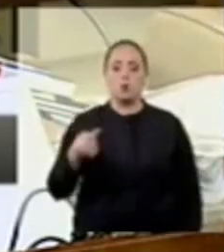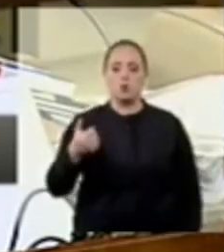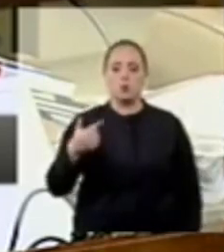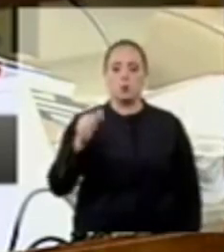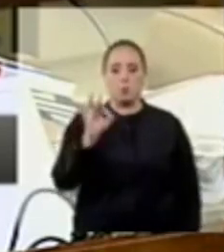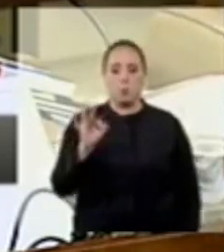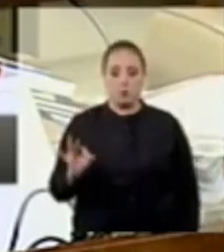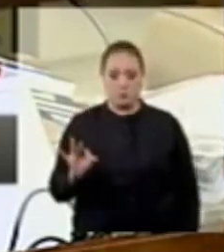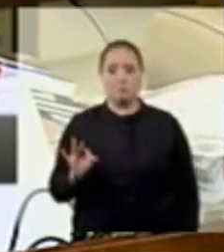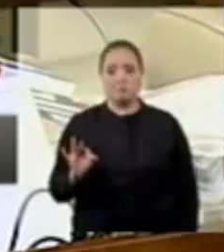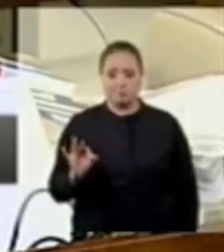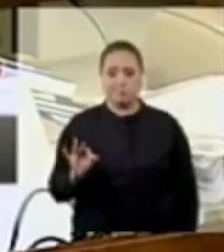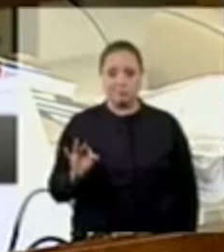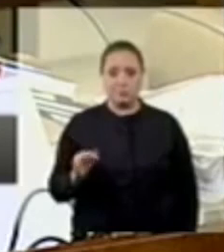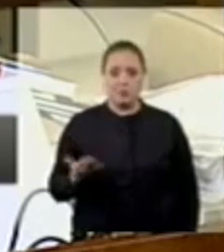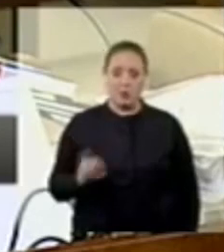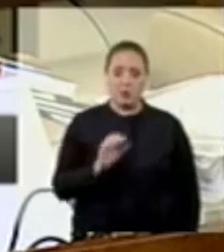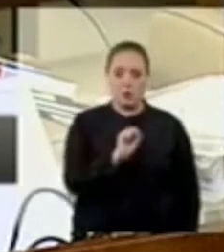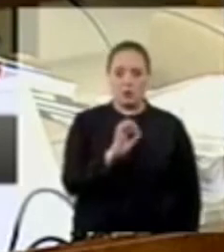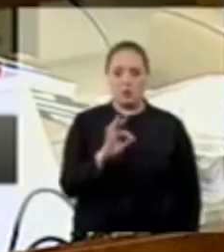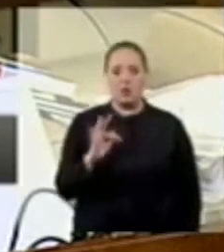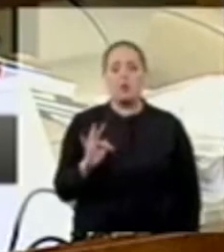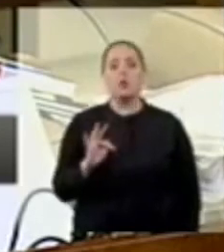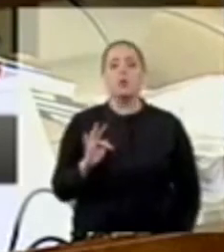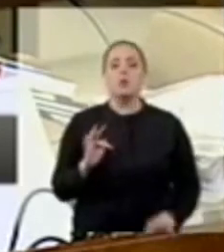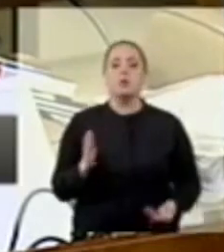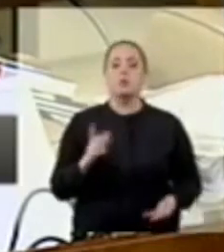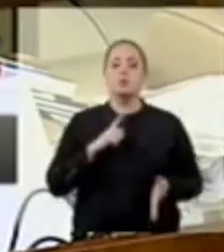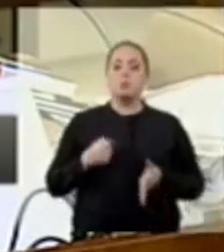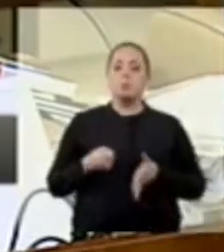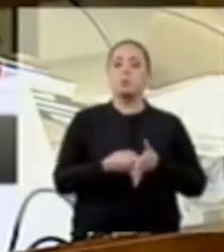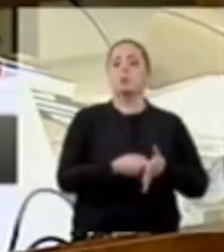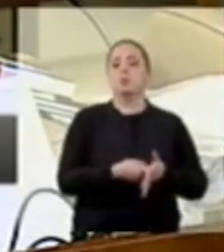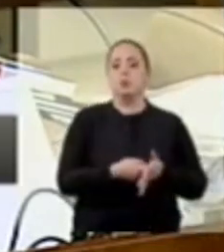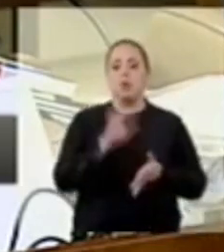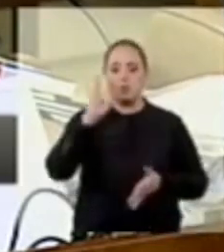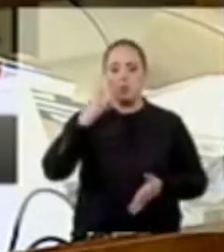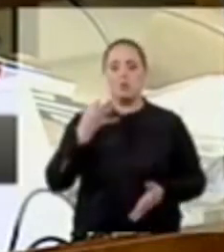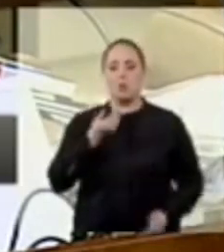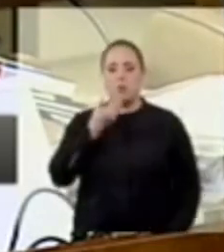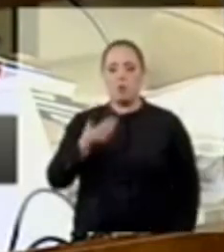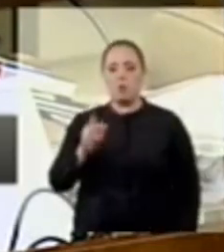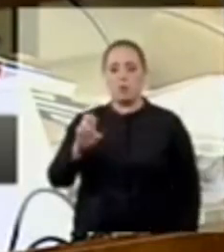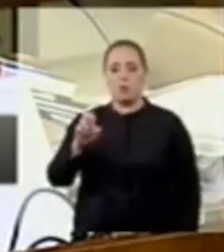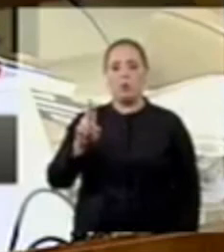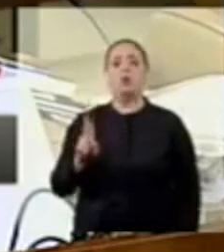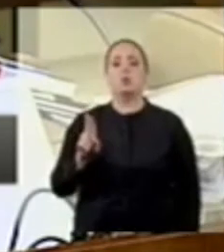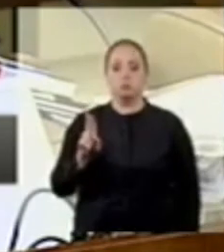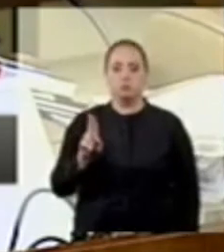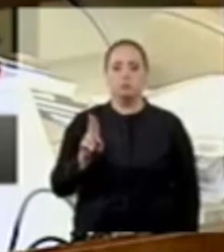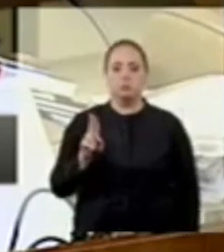por cento do supremo tribunal federal os recursos extraordinários decididos em favor do réu